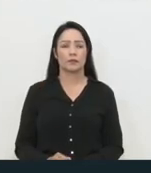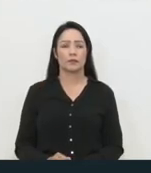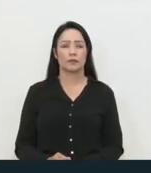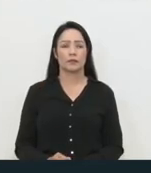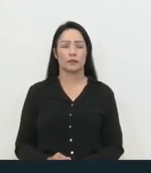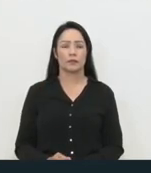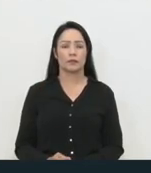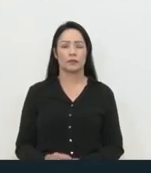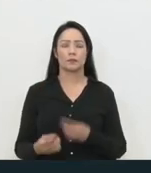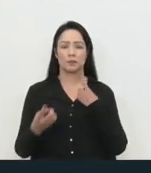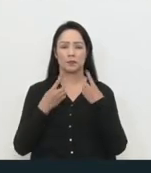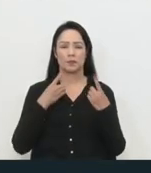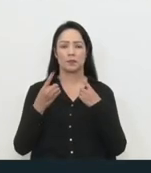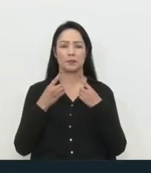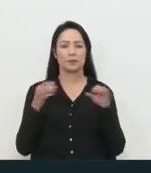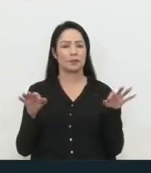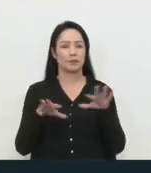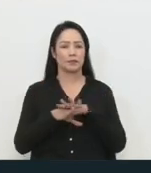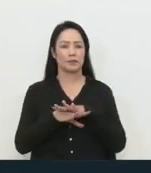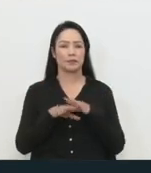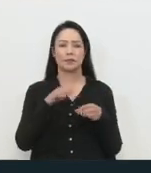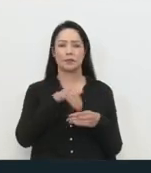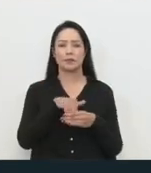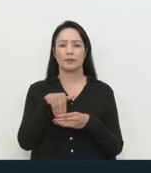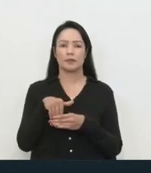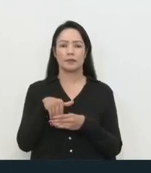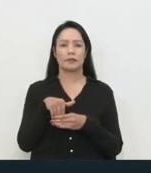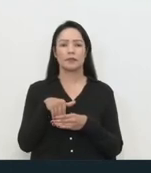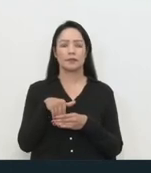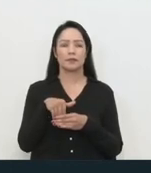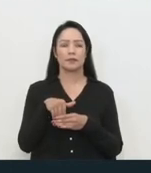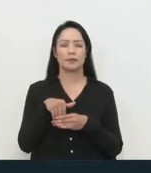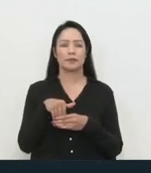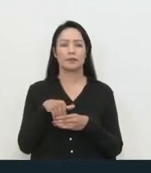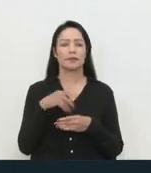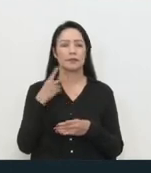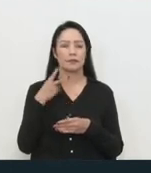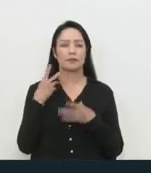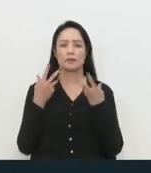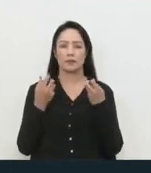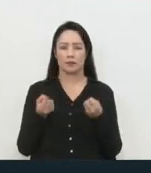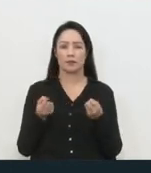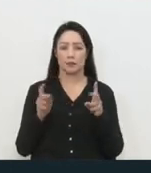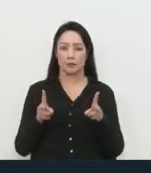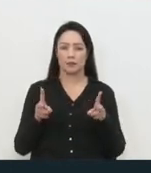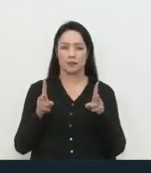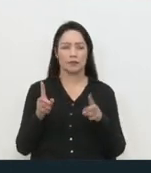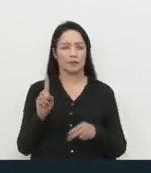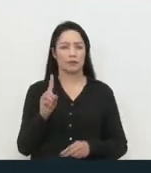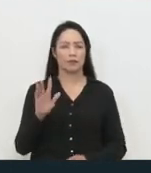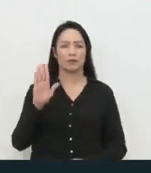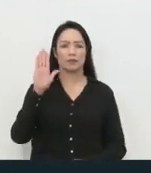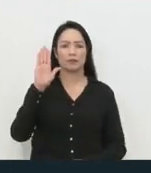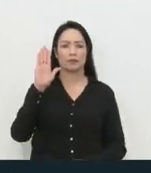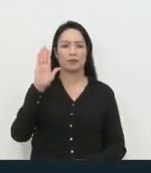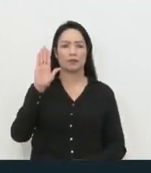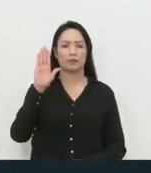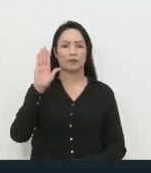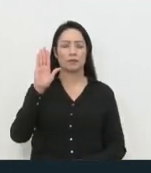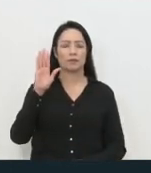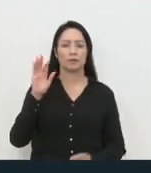em discussão encerrada a discussão em votação os vereadores favoráveis Como estão os contrace manifestem